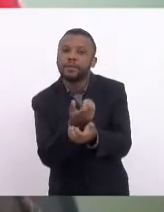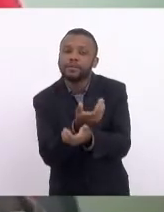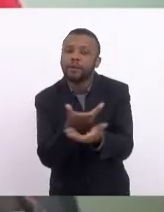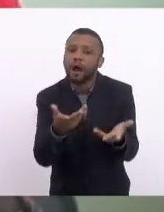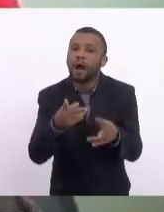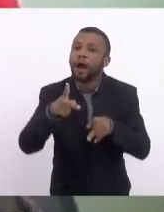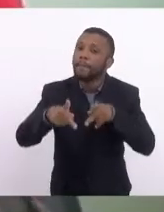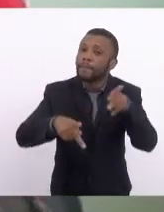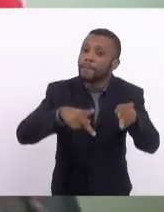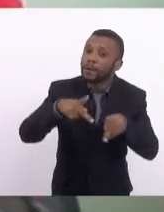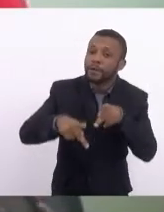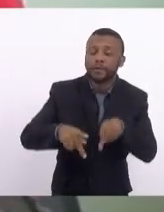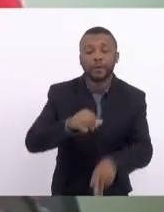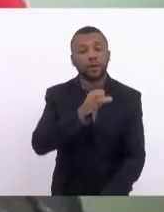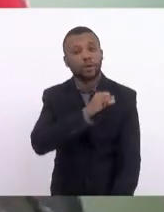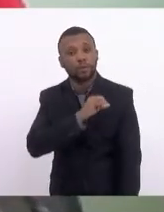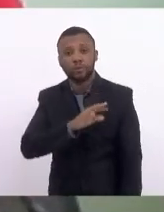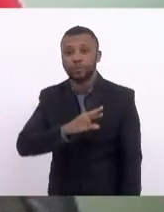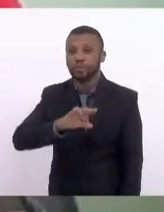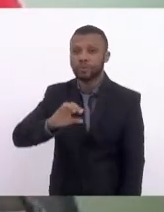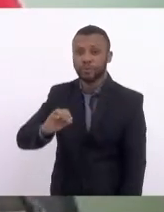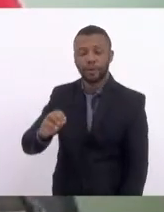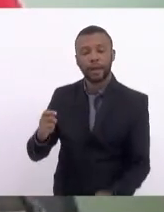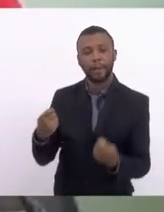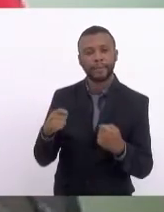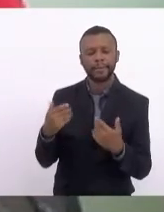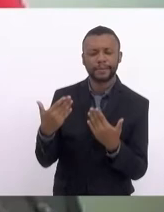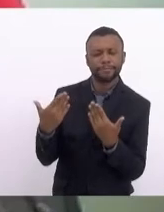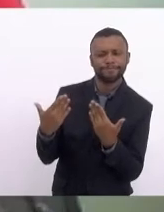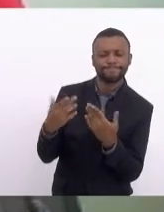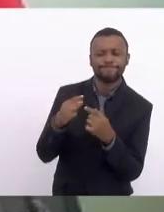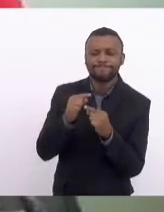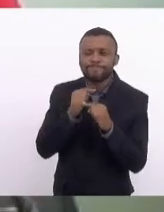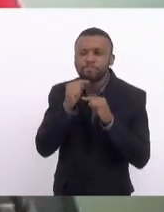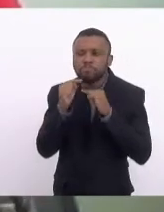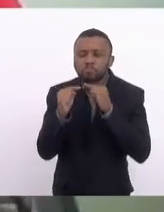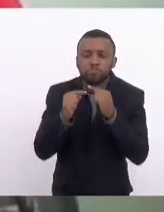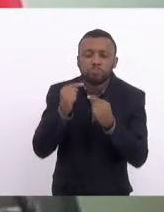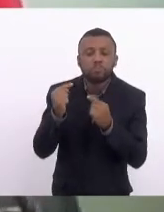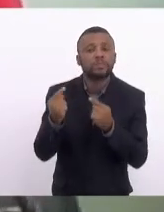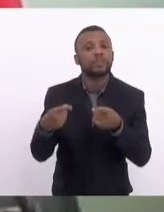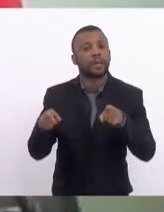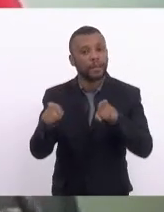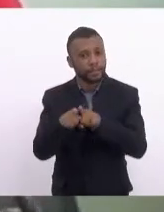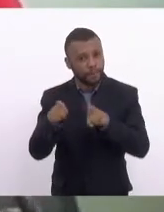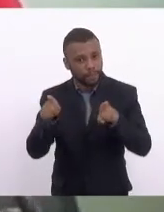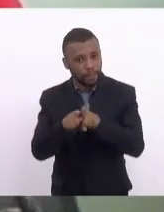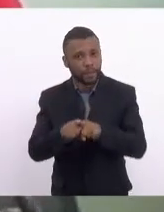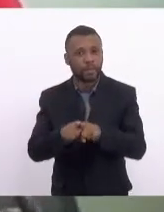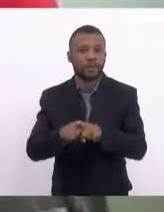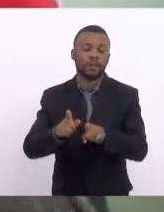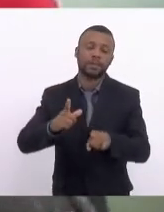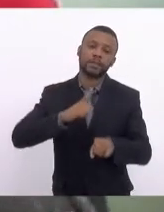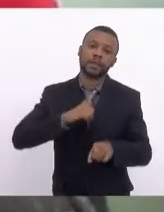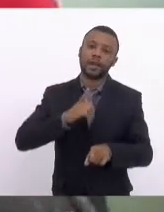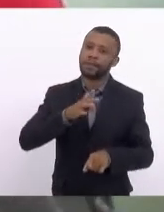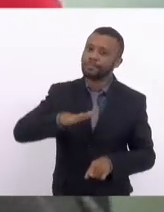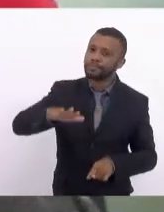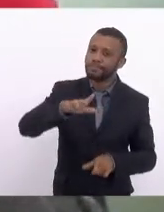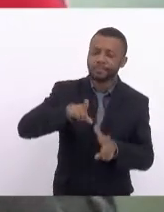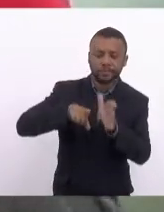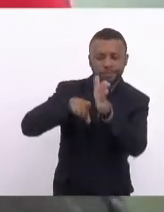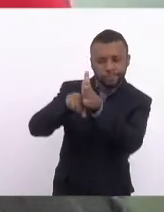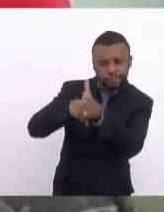fluminense, ela tem que ser questionada. Ao mesmo tempo, há por parte dos estudiosos